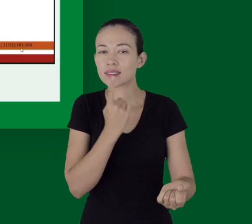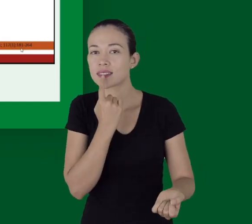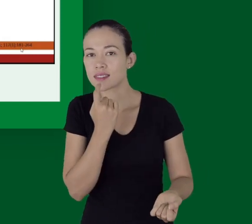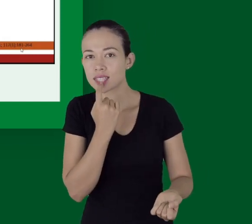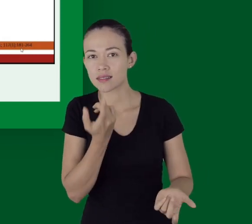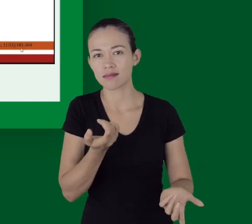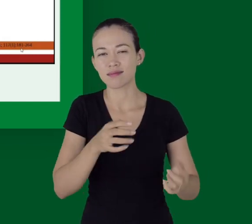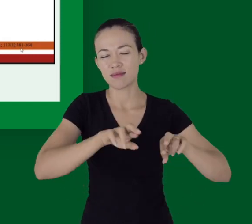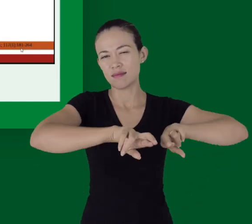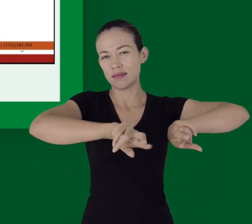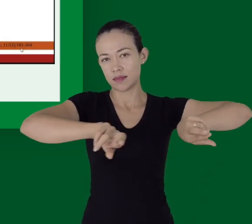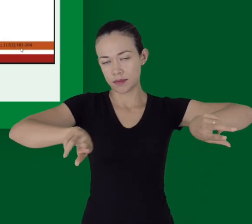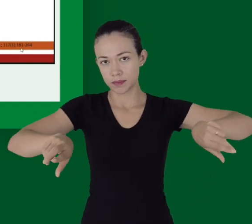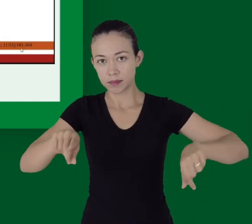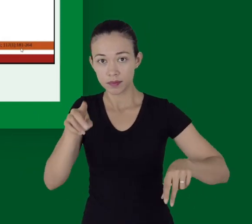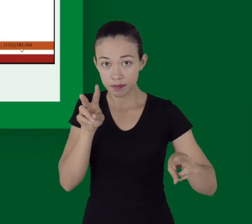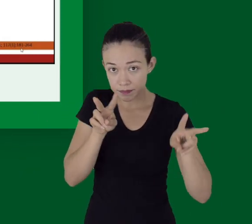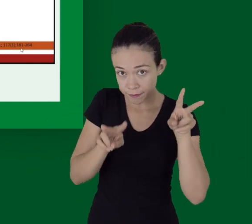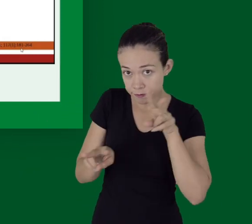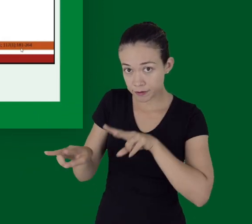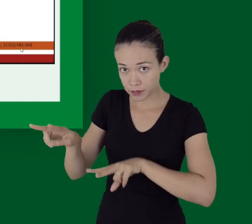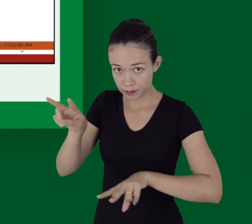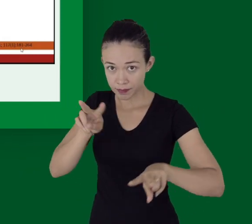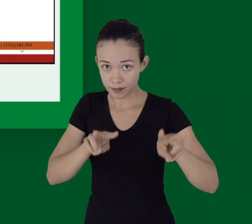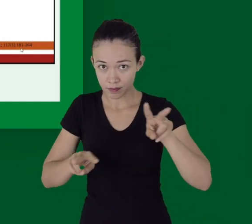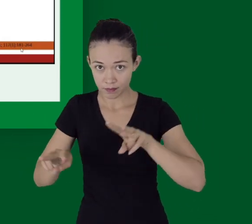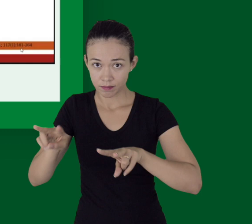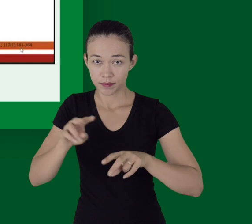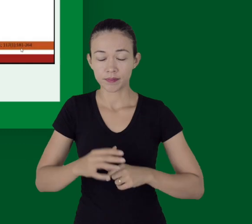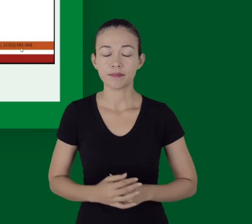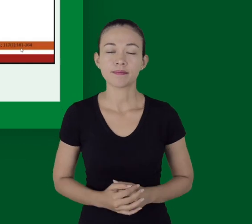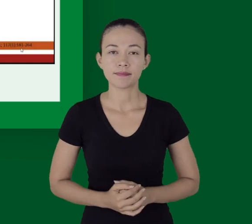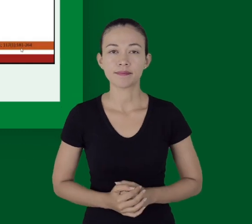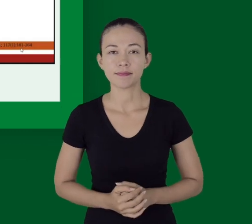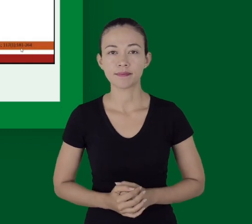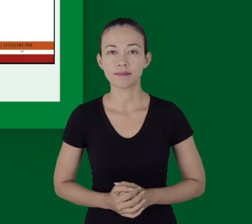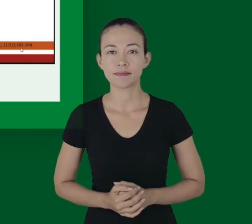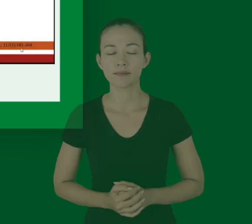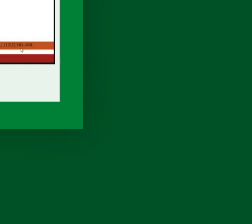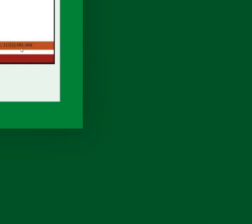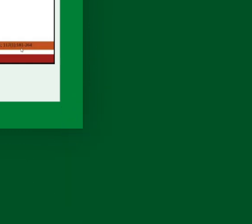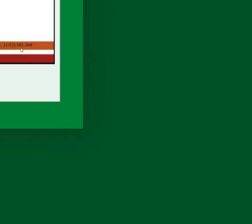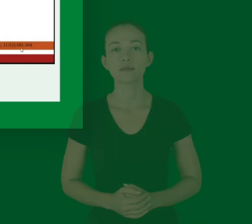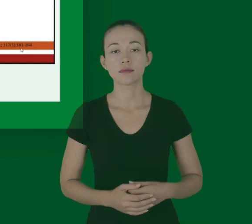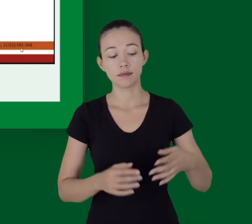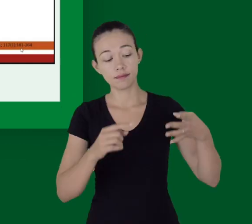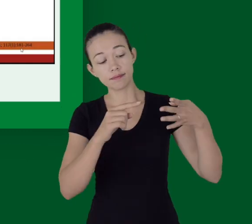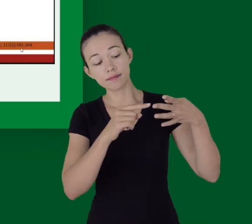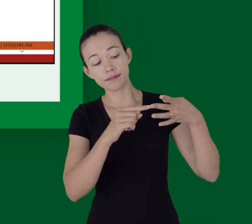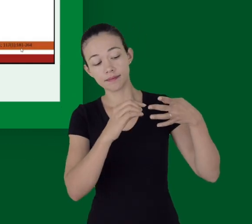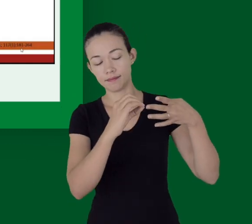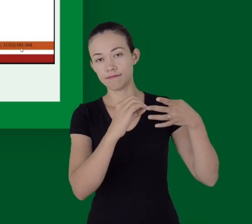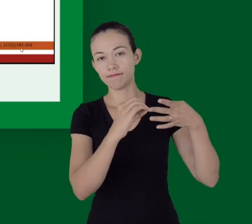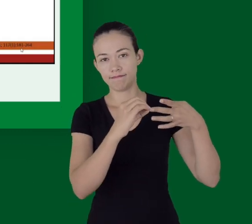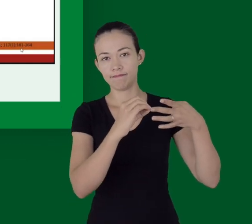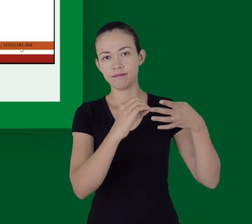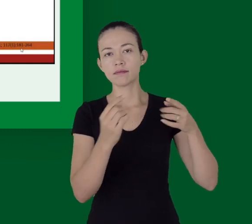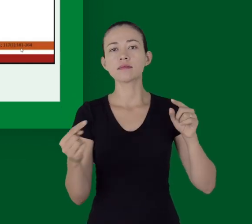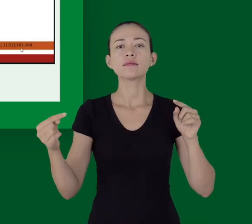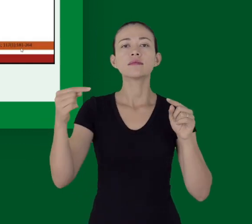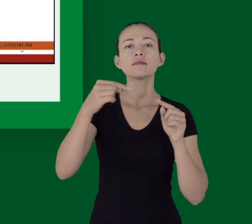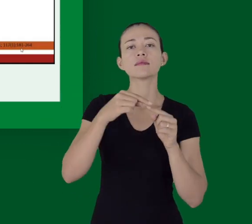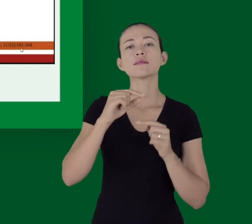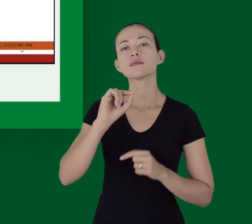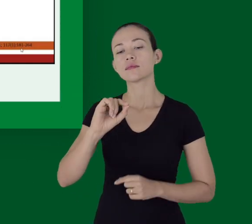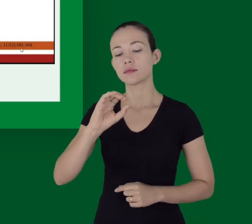ver frequência, colocar o oxímetro para ver saturação e ver frequência cardíaca também. Nesse momento aí é para a gente ter